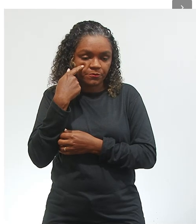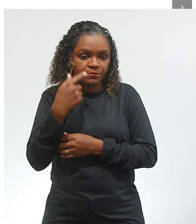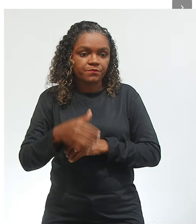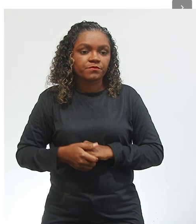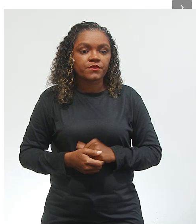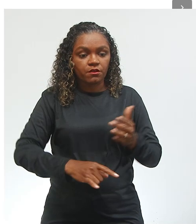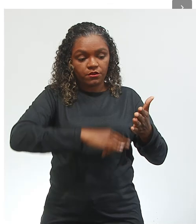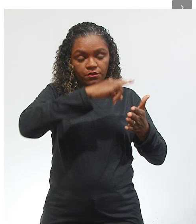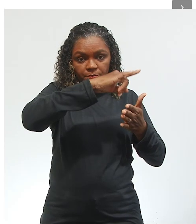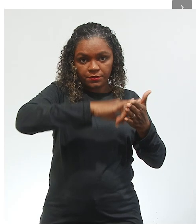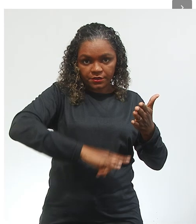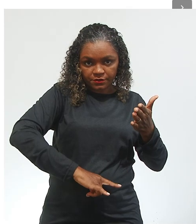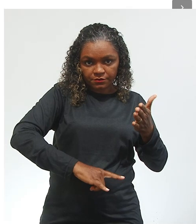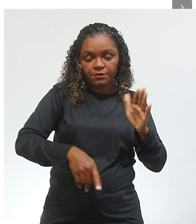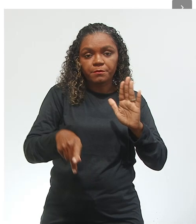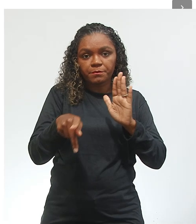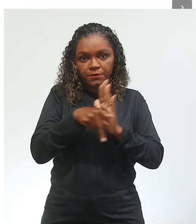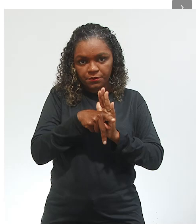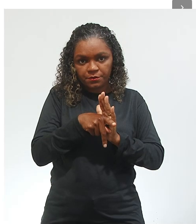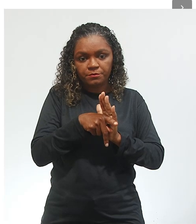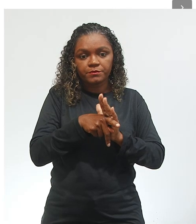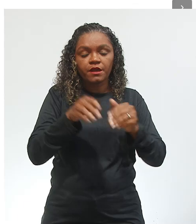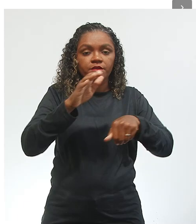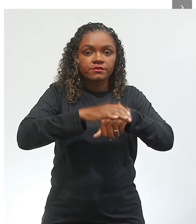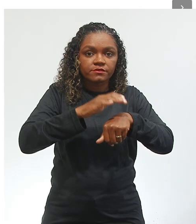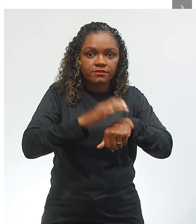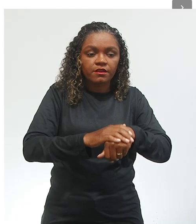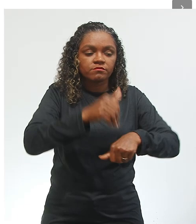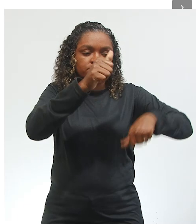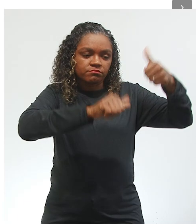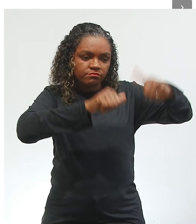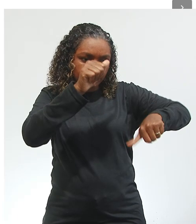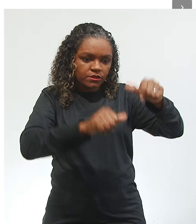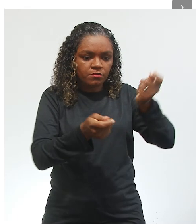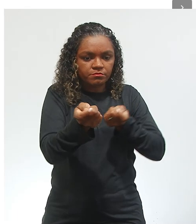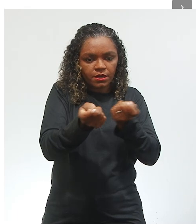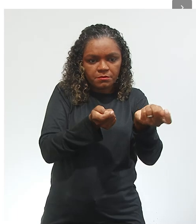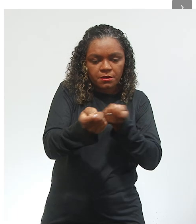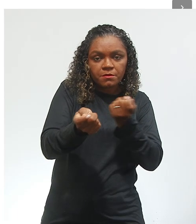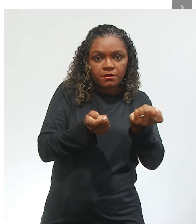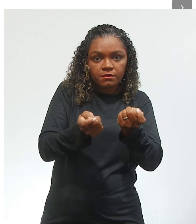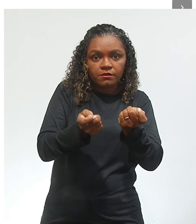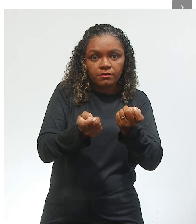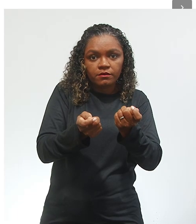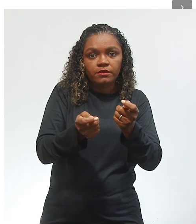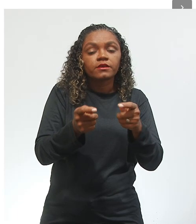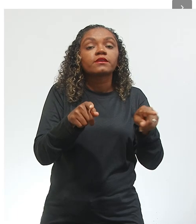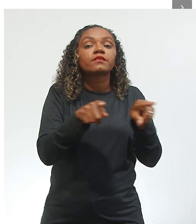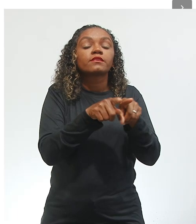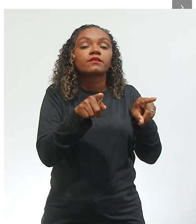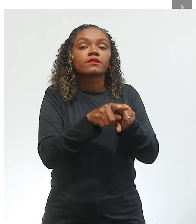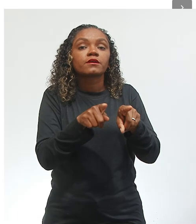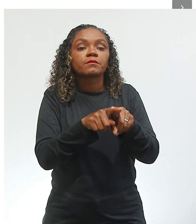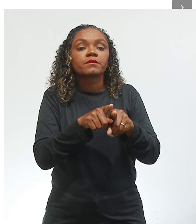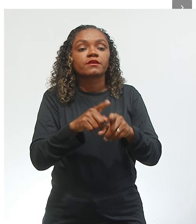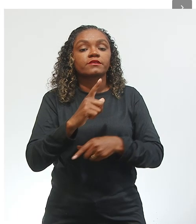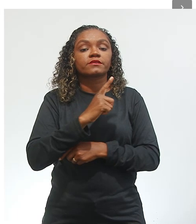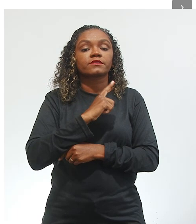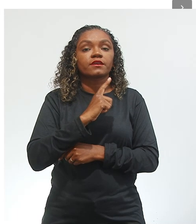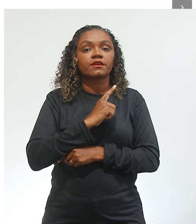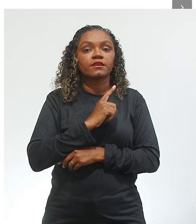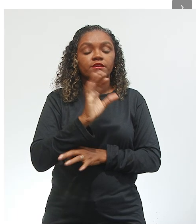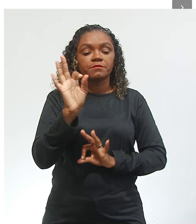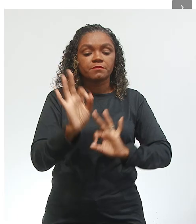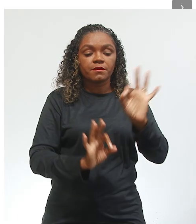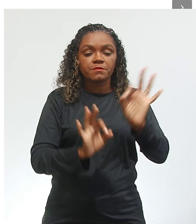um documento de ação, né? Ele é uma espécie de manual de implementação, avaliação e controle do marketing e geralmente é um dos elementos